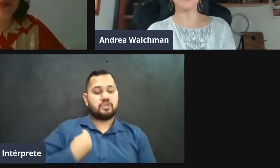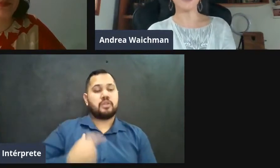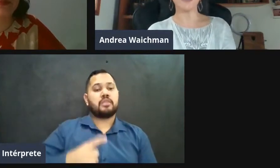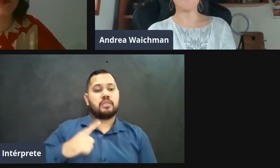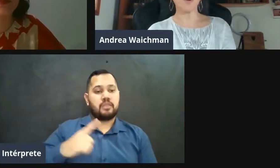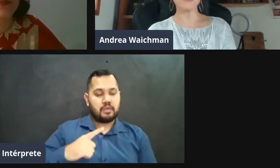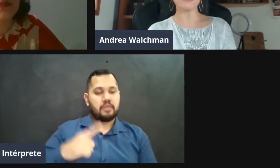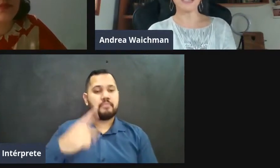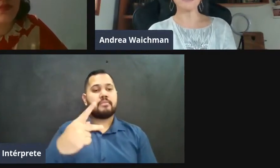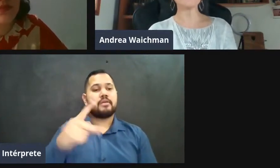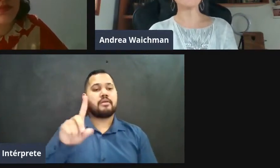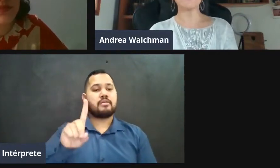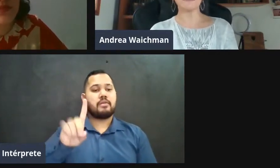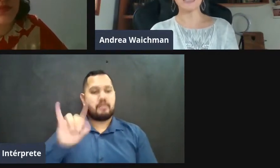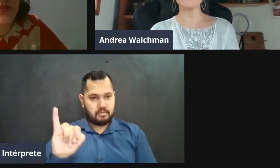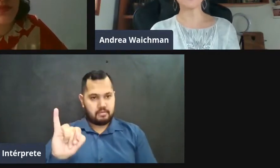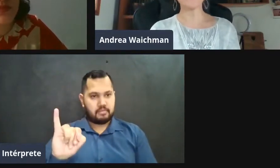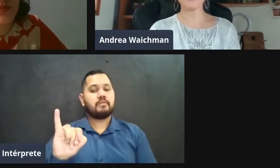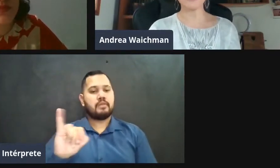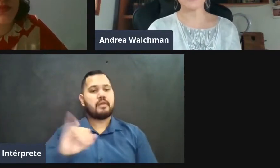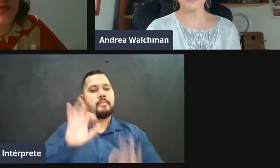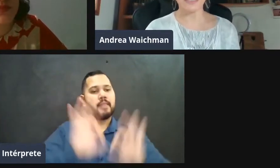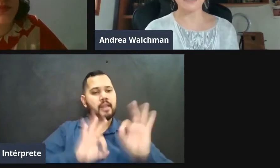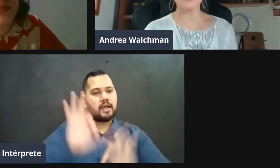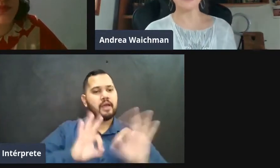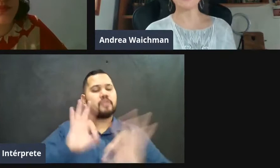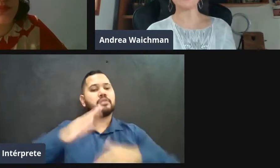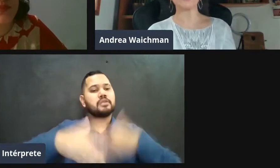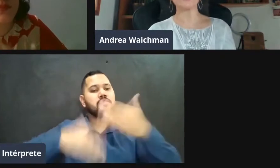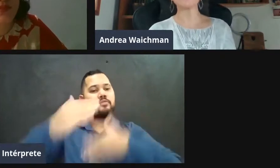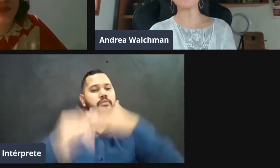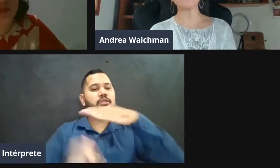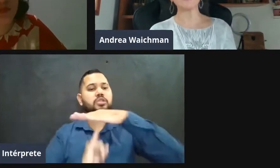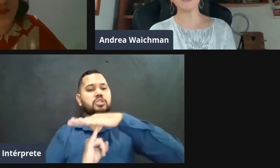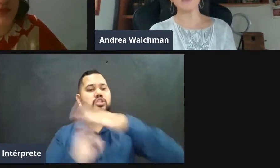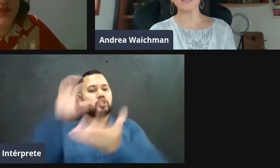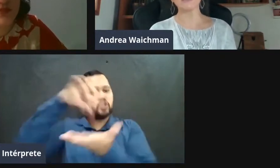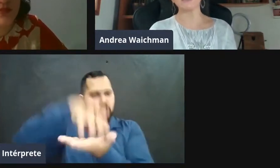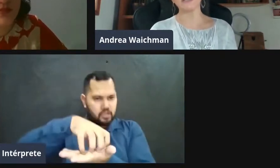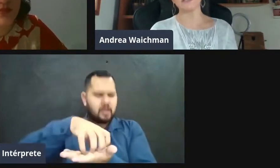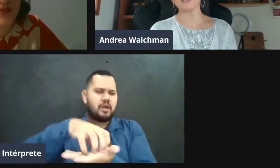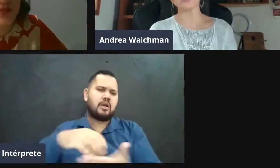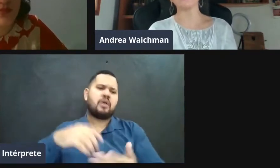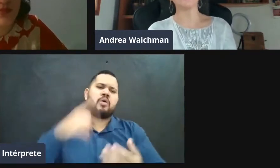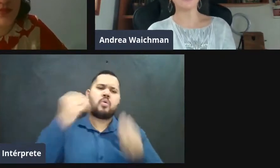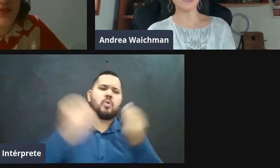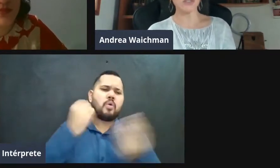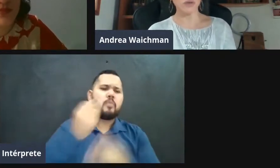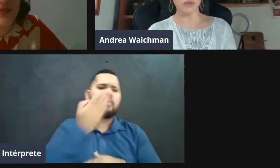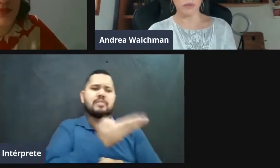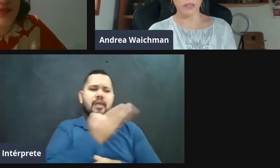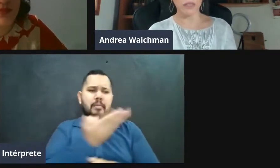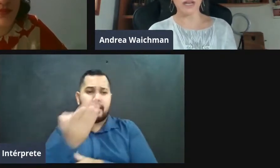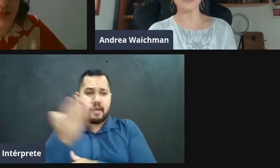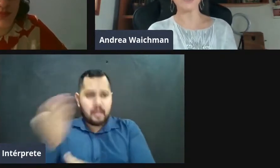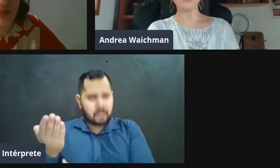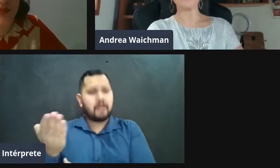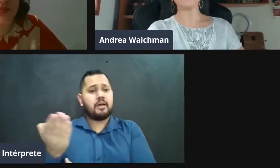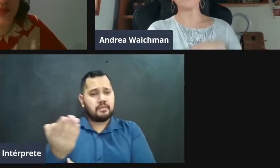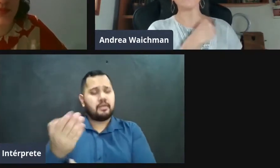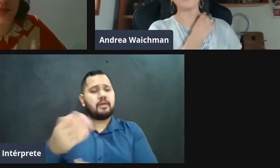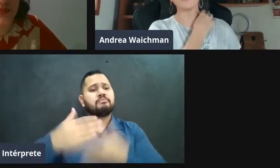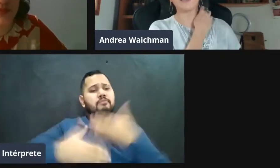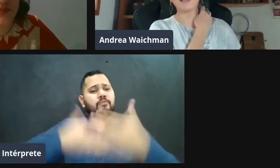estão postas ali as necessidades e como essas necessidades serão atendidas, independentemente de quem esteja na gestão da